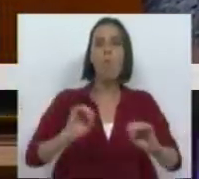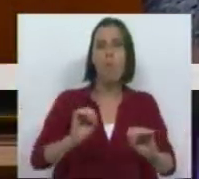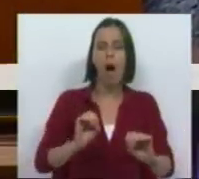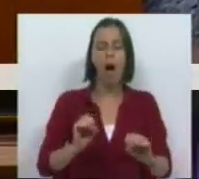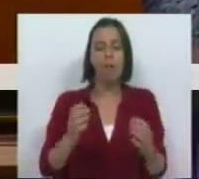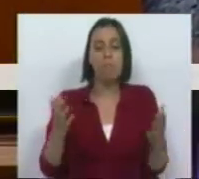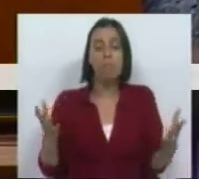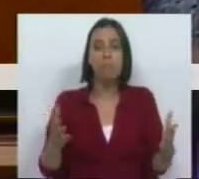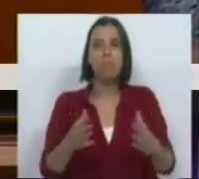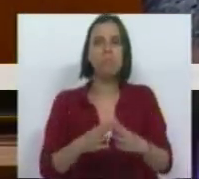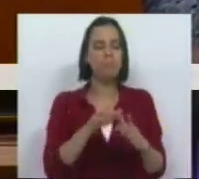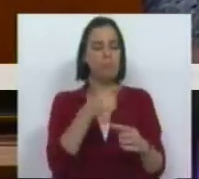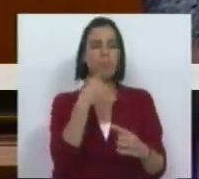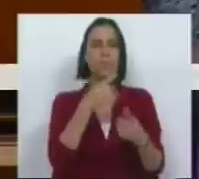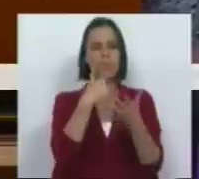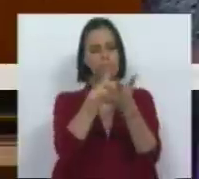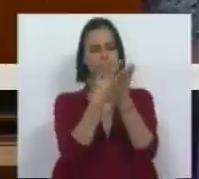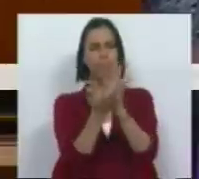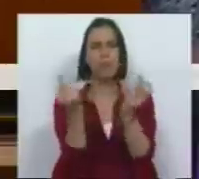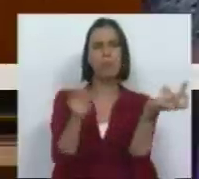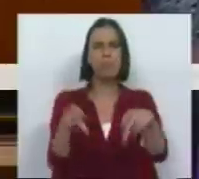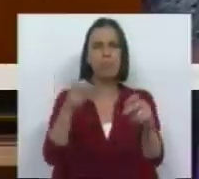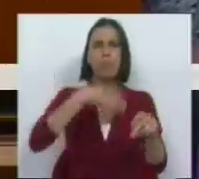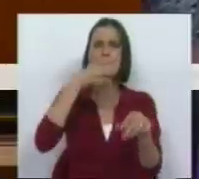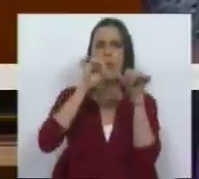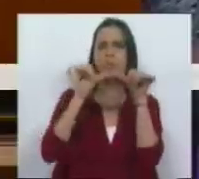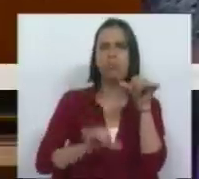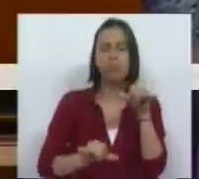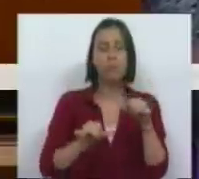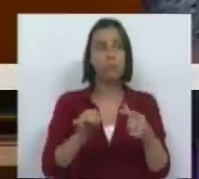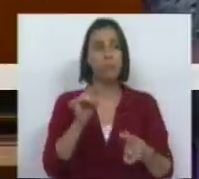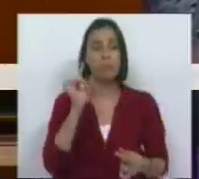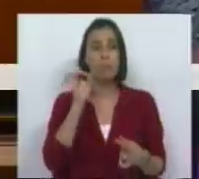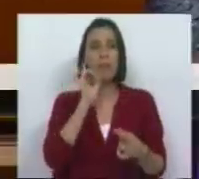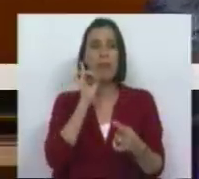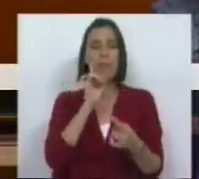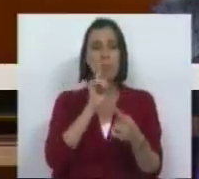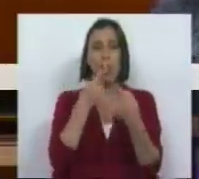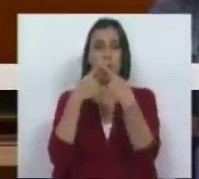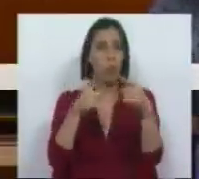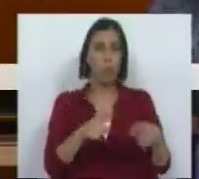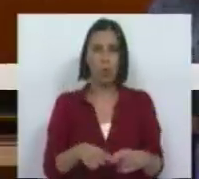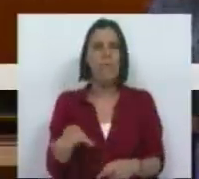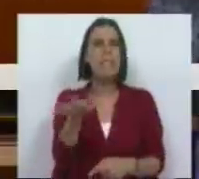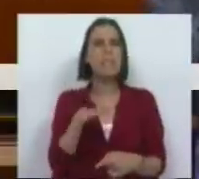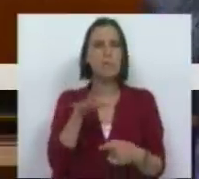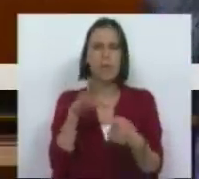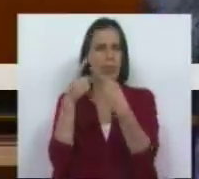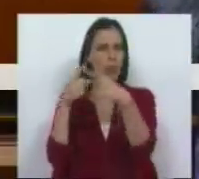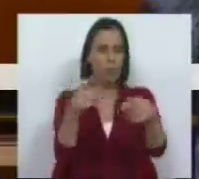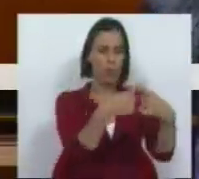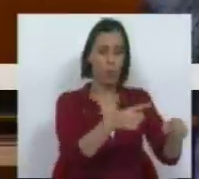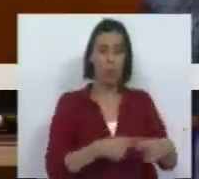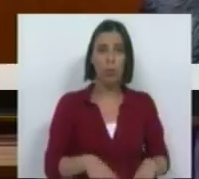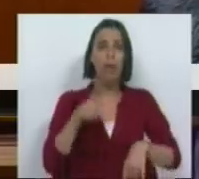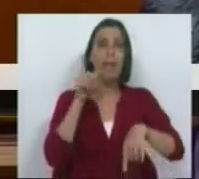e junta um conjunto de episódios que têm relevâncias diferentes, contextos diferentes,